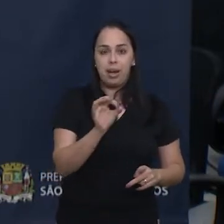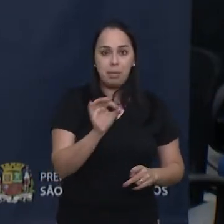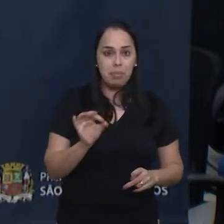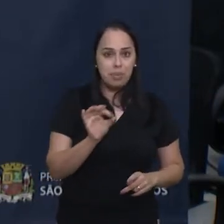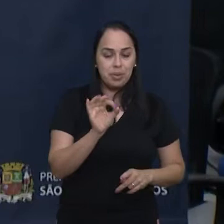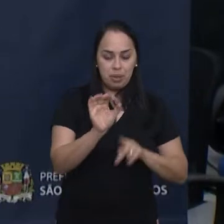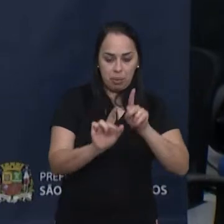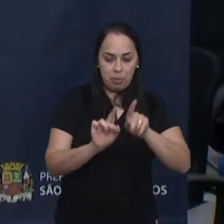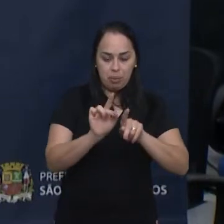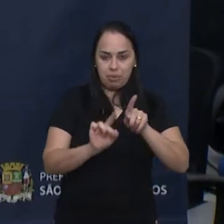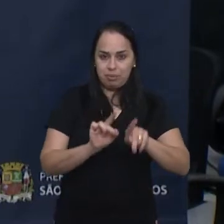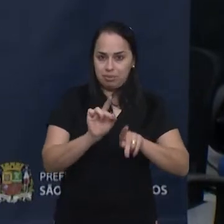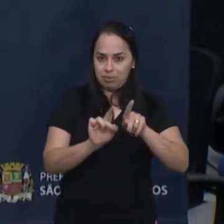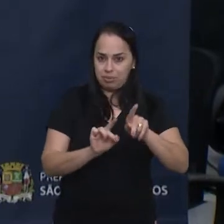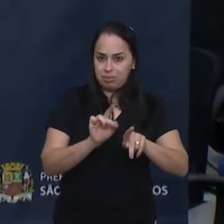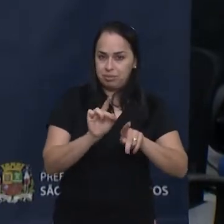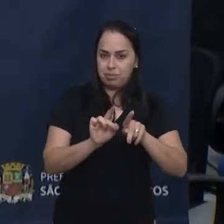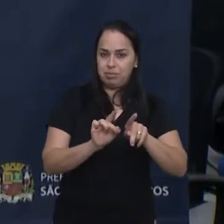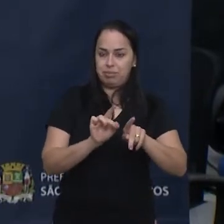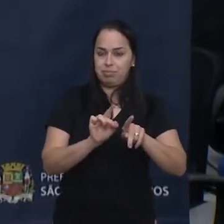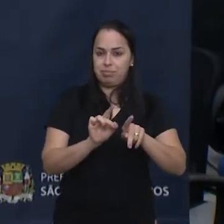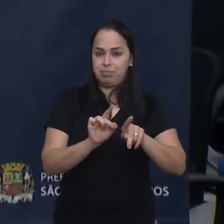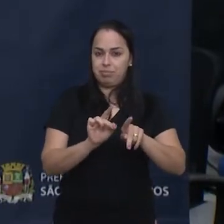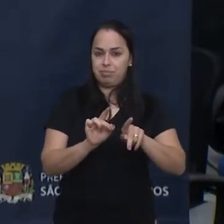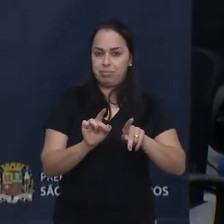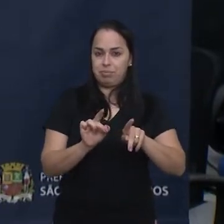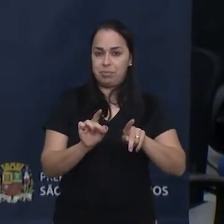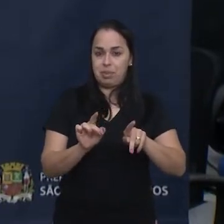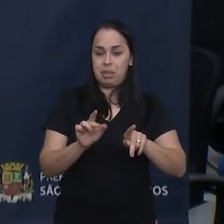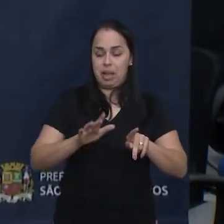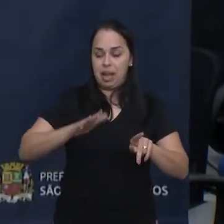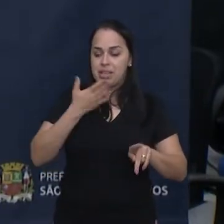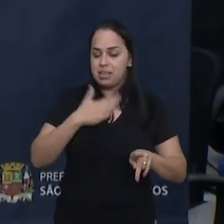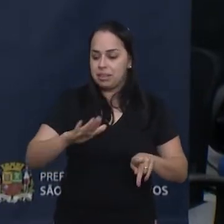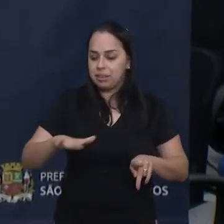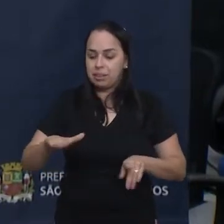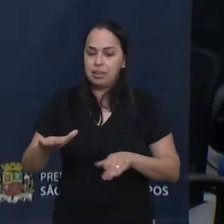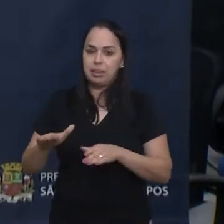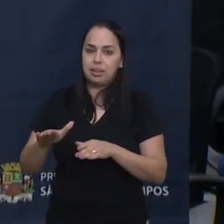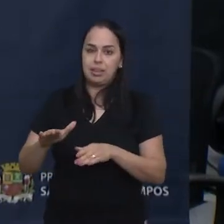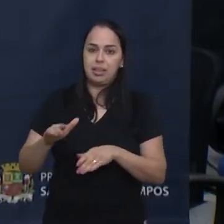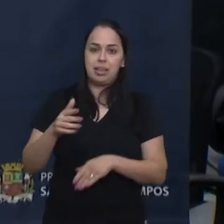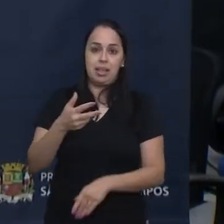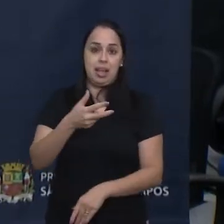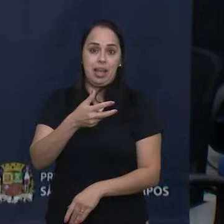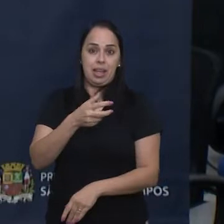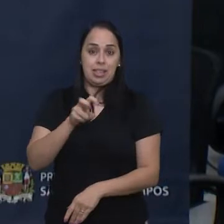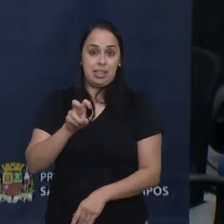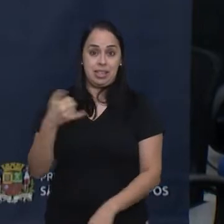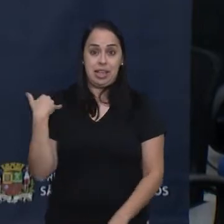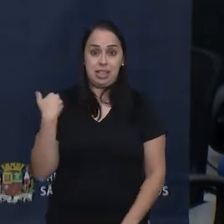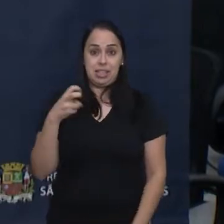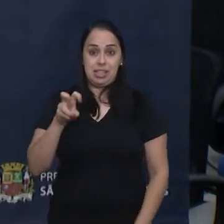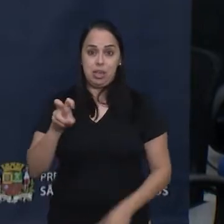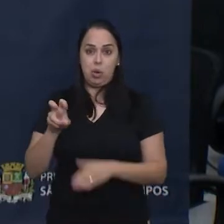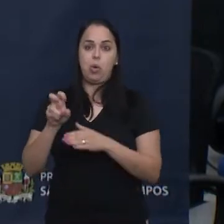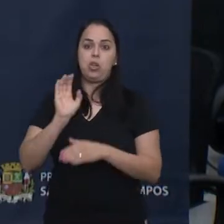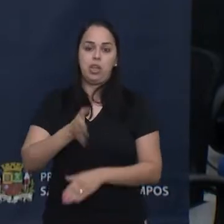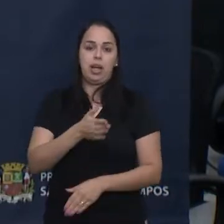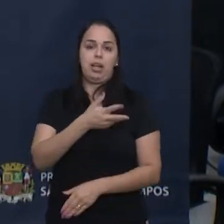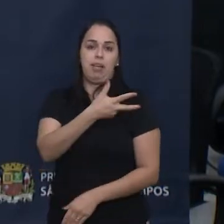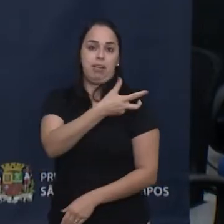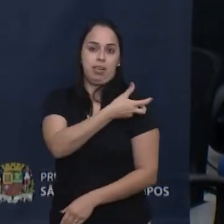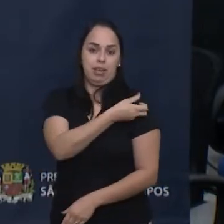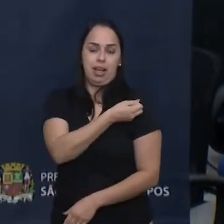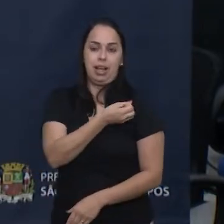40% da população do público-alvo, ou seja, 5 anos ou mais, já possui até a terceira dose.